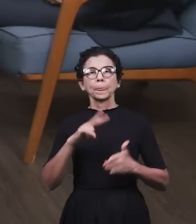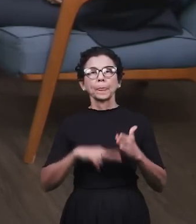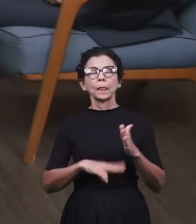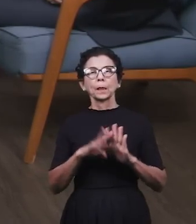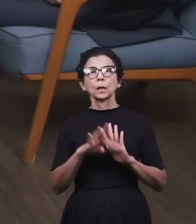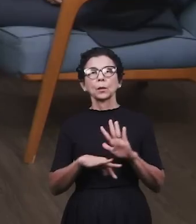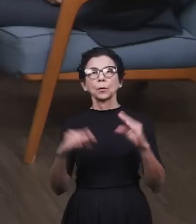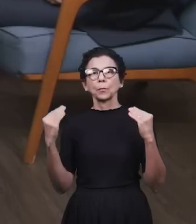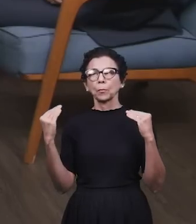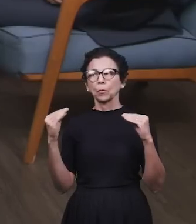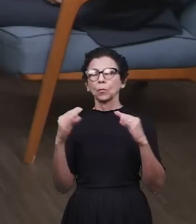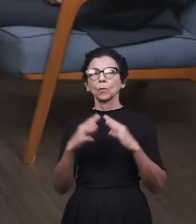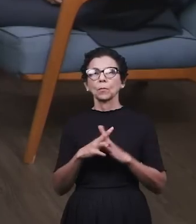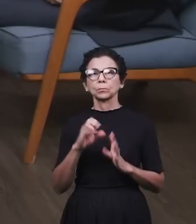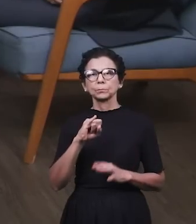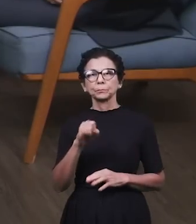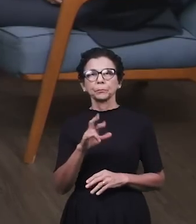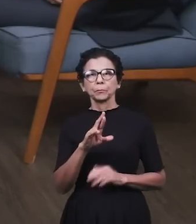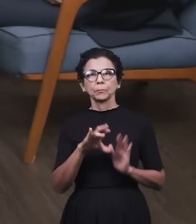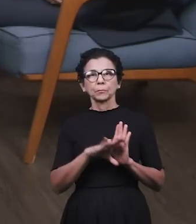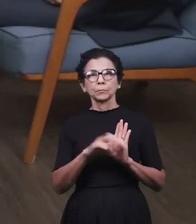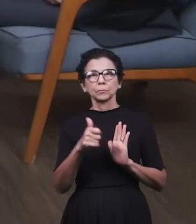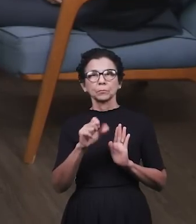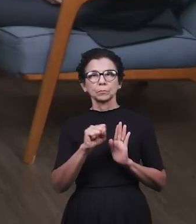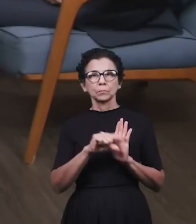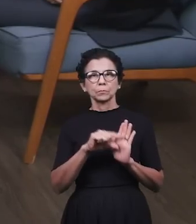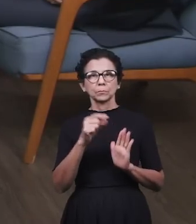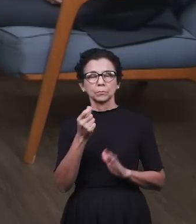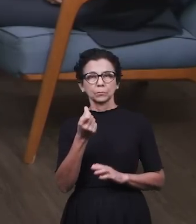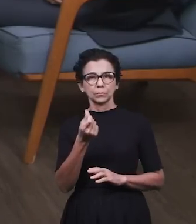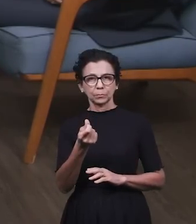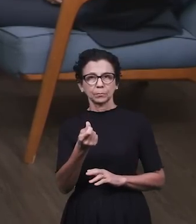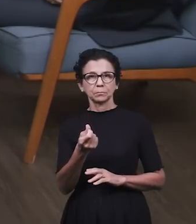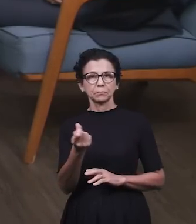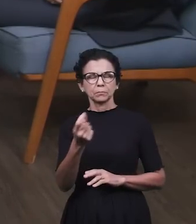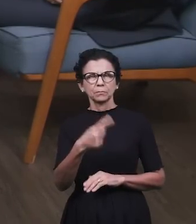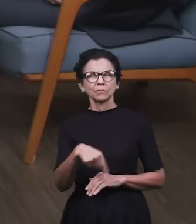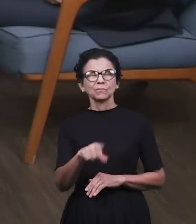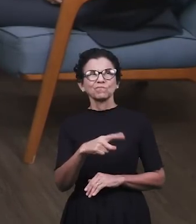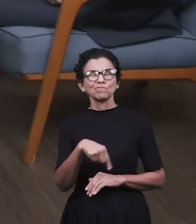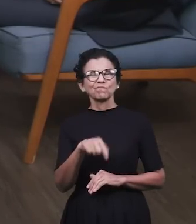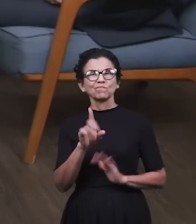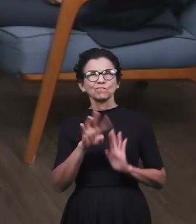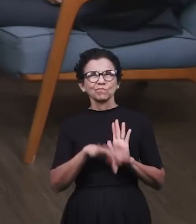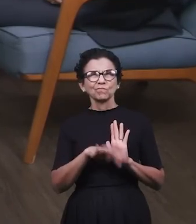seja colocado na tela, que está em Jeremias, capítulo 18, verso 6, que também é um texto bastante